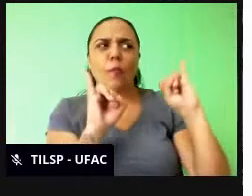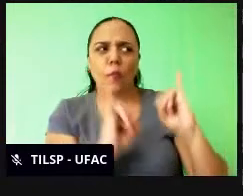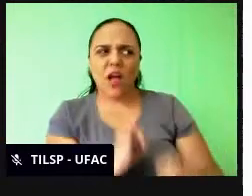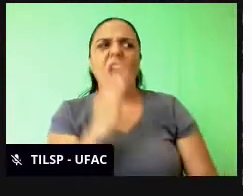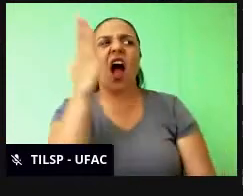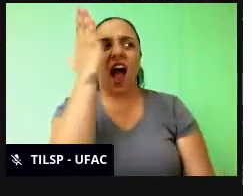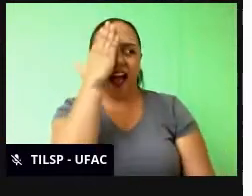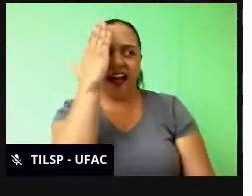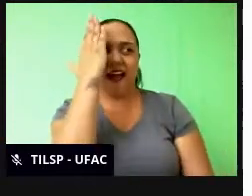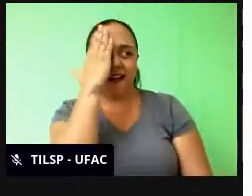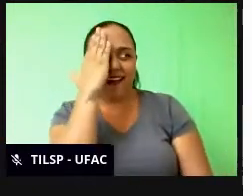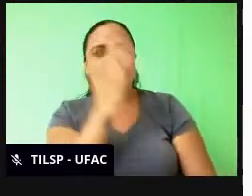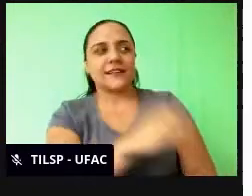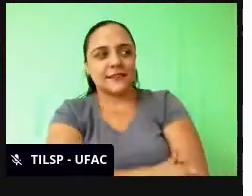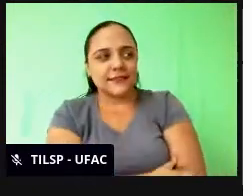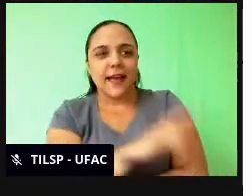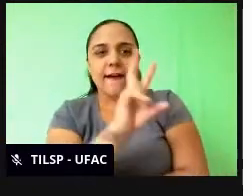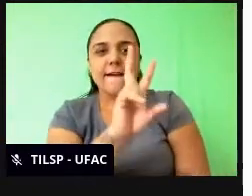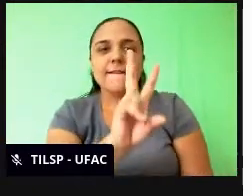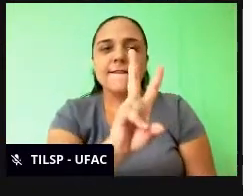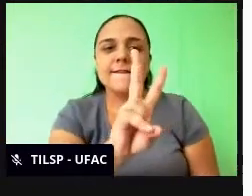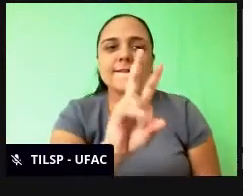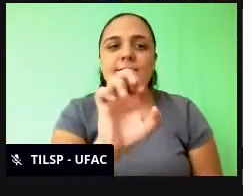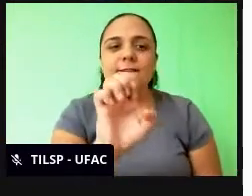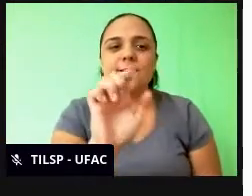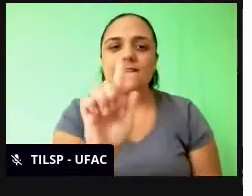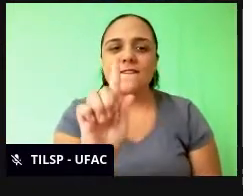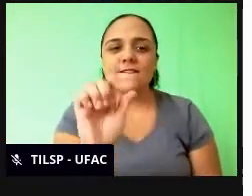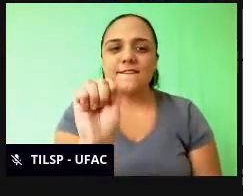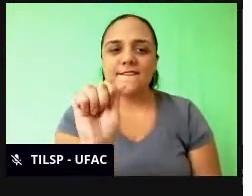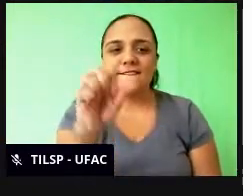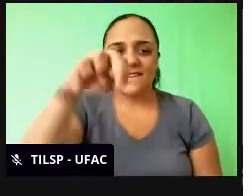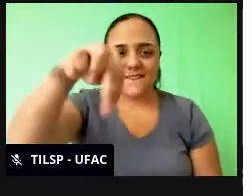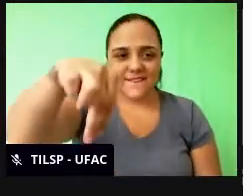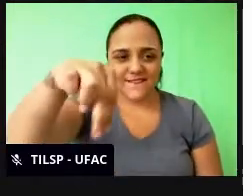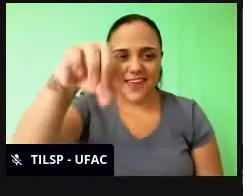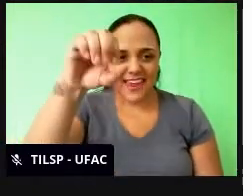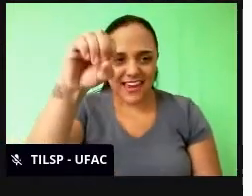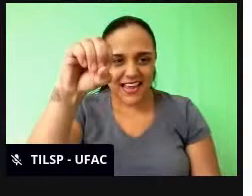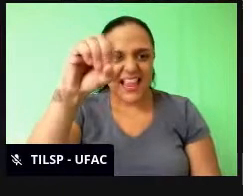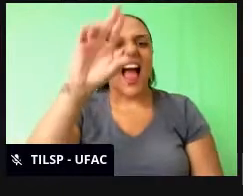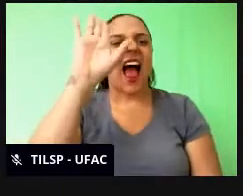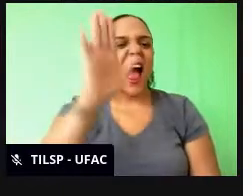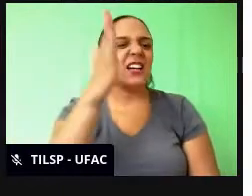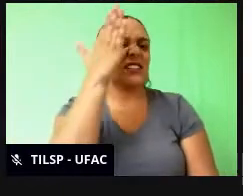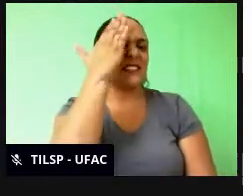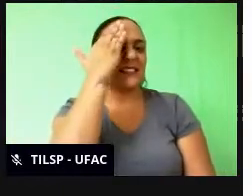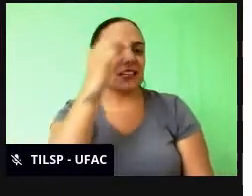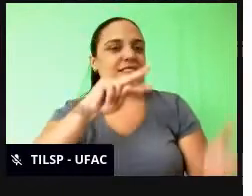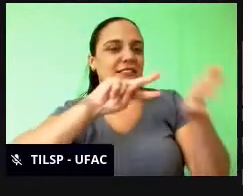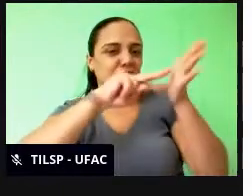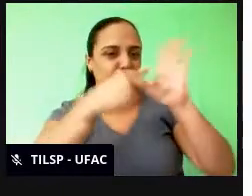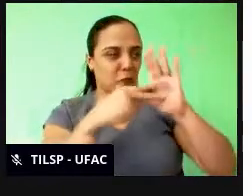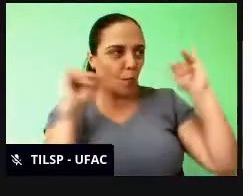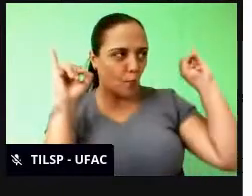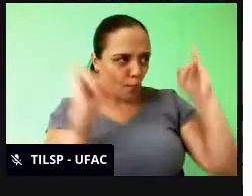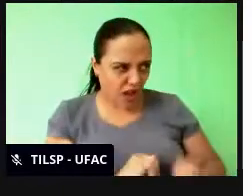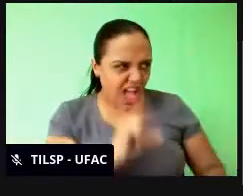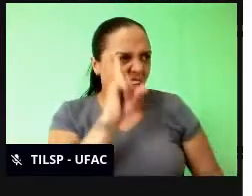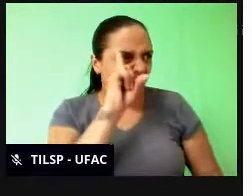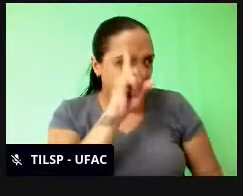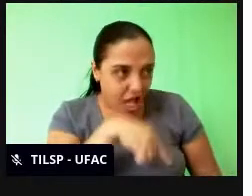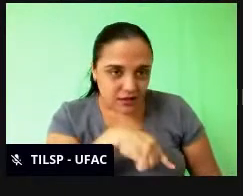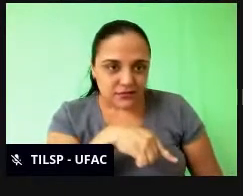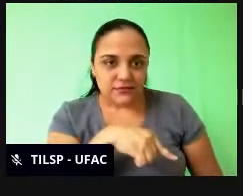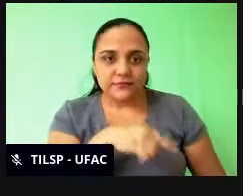é desnutrido. Então, a gente tem vários mitos, vários preconceitos que envolvem esses indivíduos. Mas eu trago